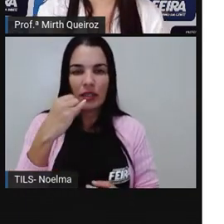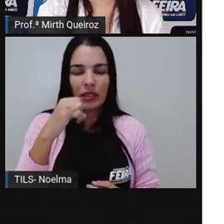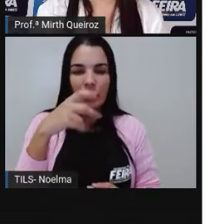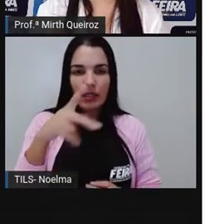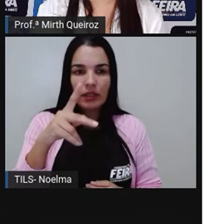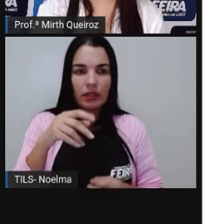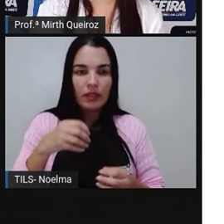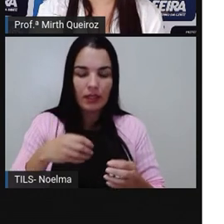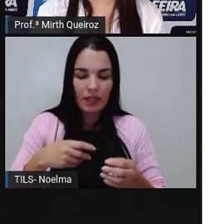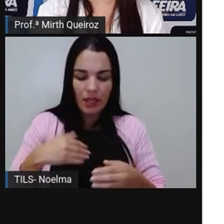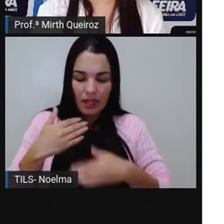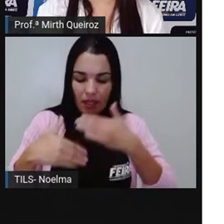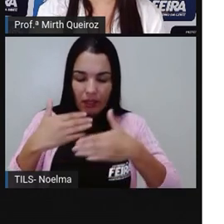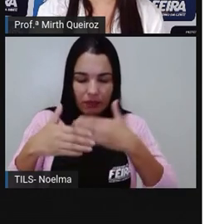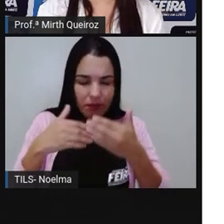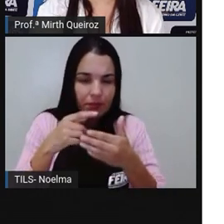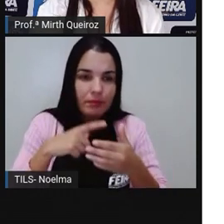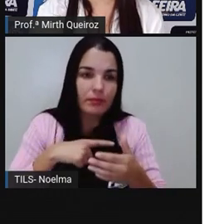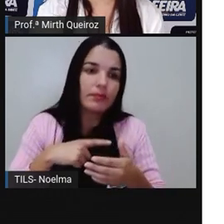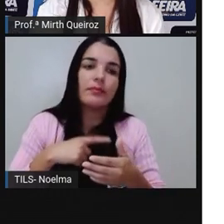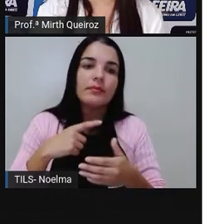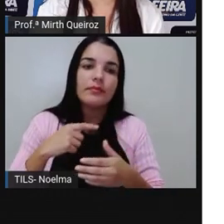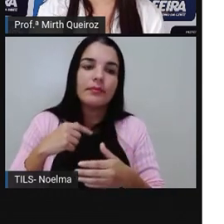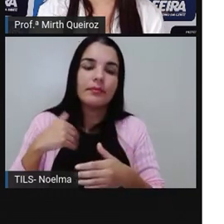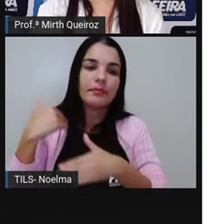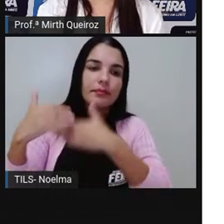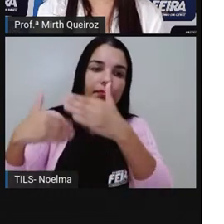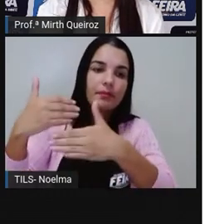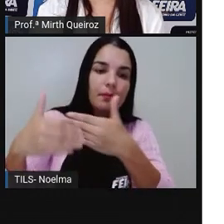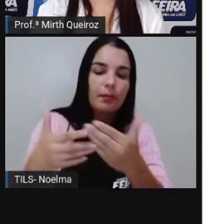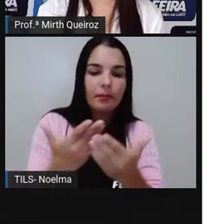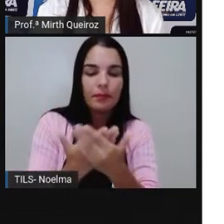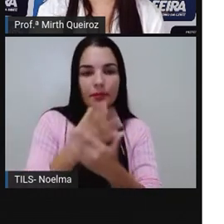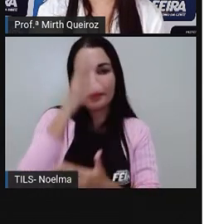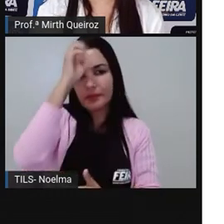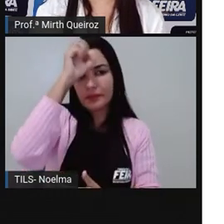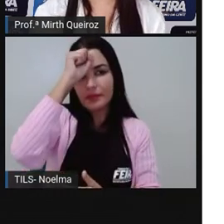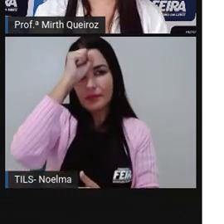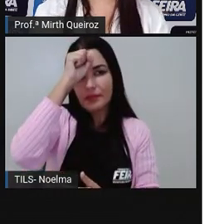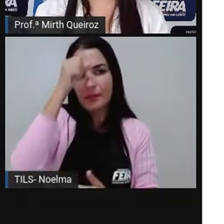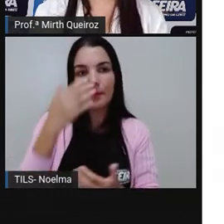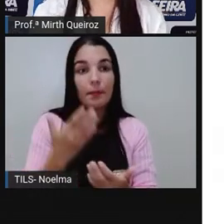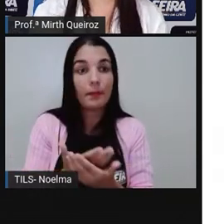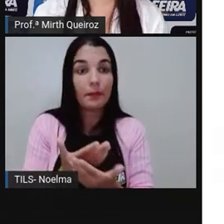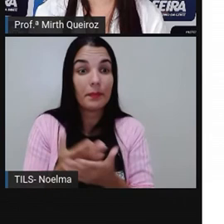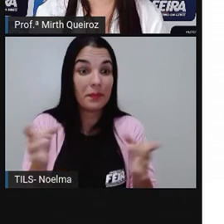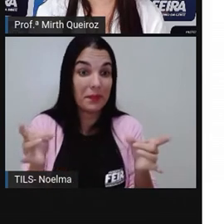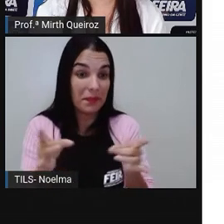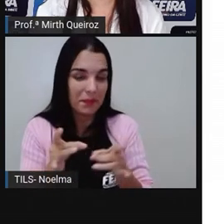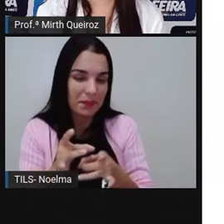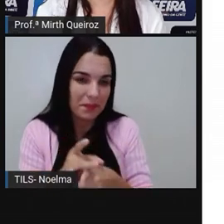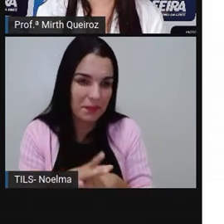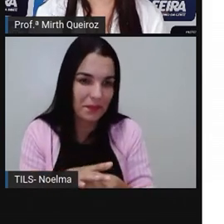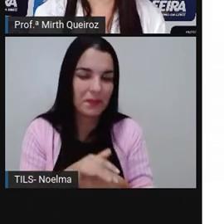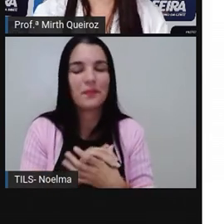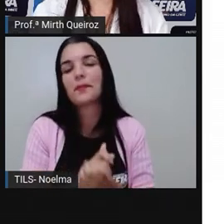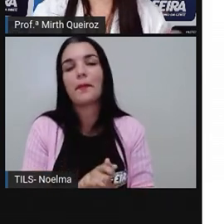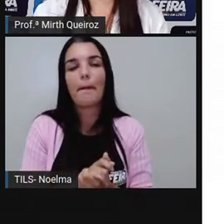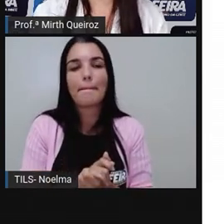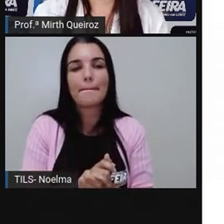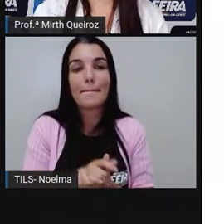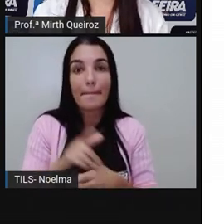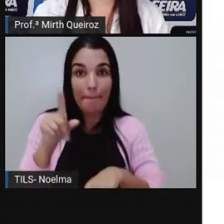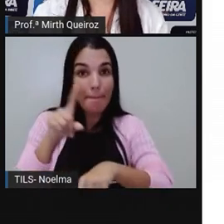avanço aí em relação ao seu desenvolvimento na aprendizagem. A gente vai ficando por aqui